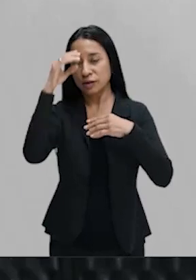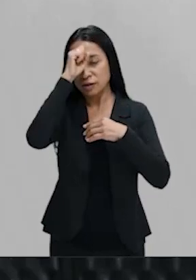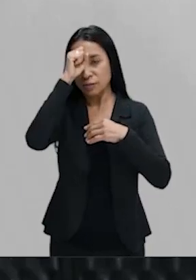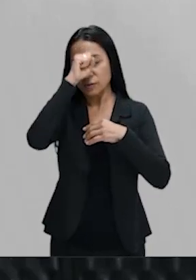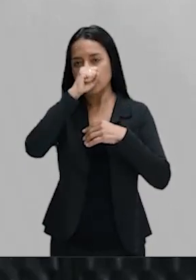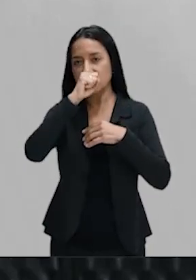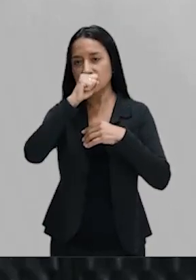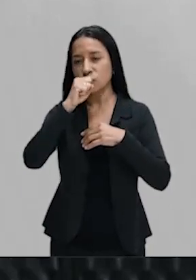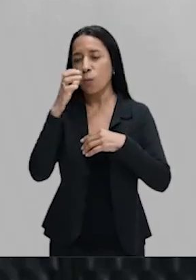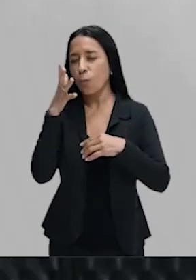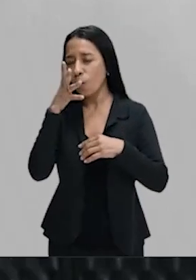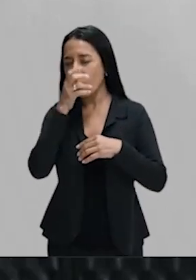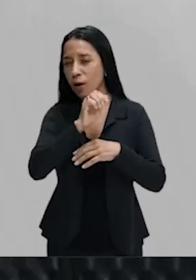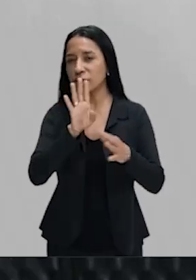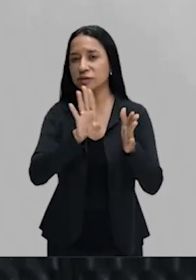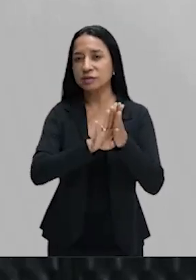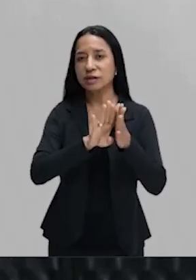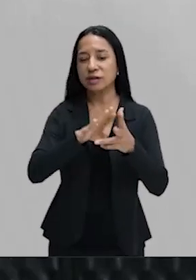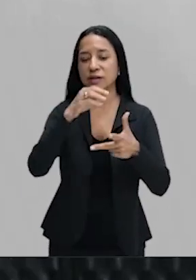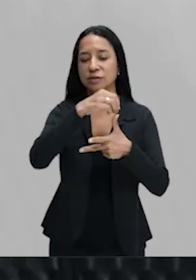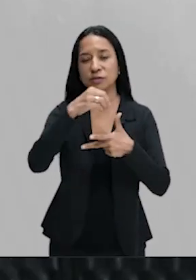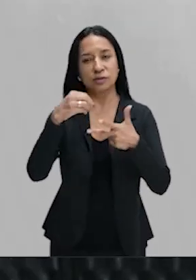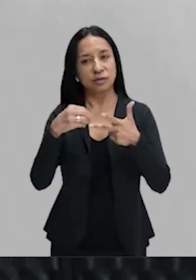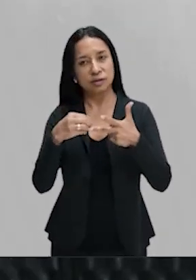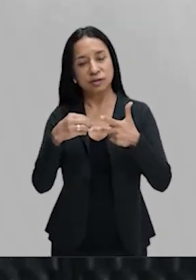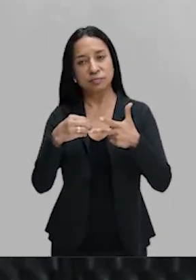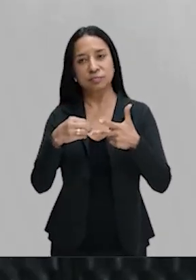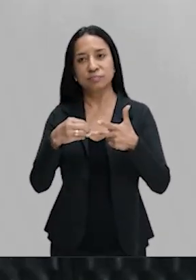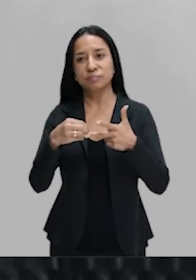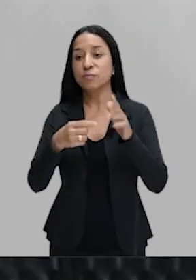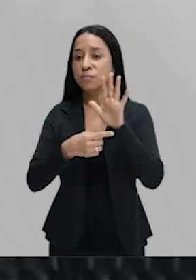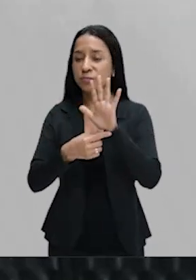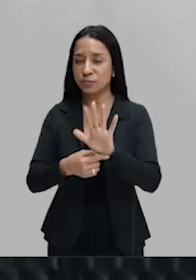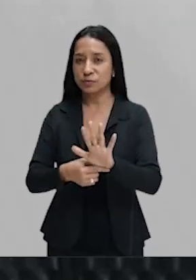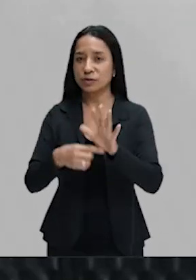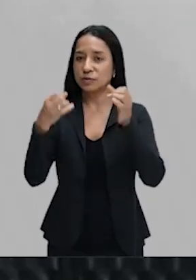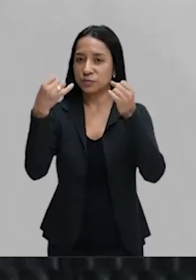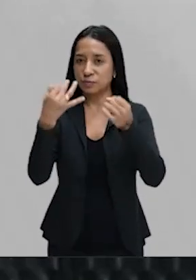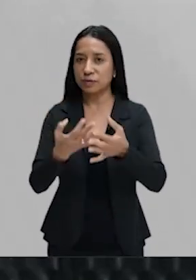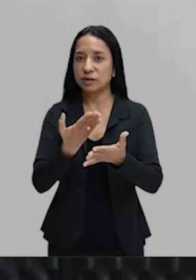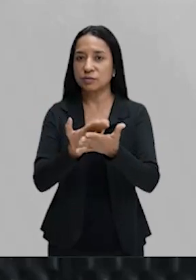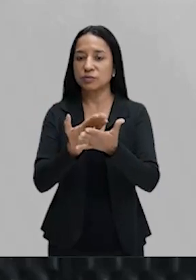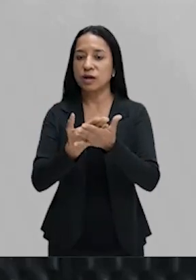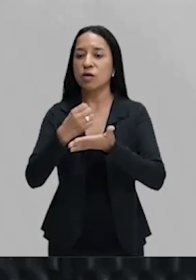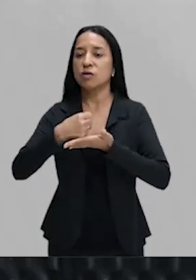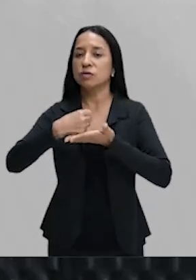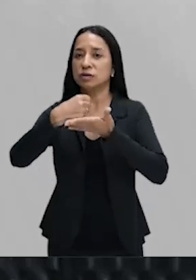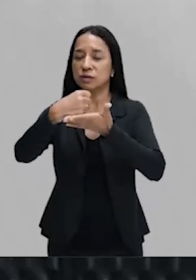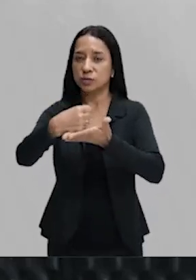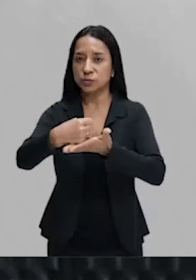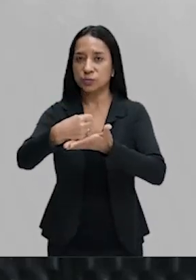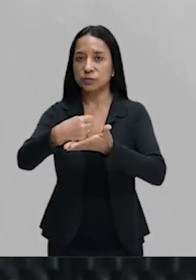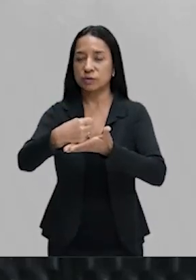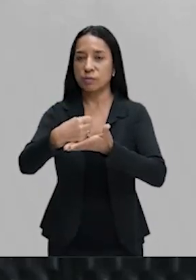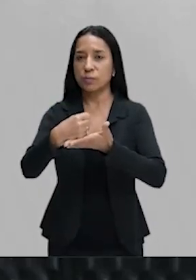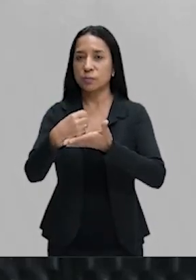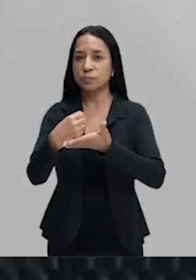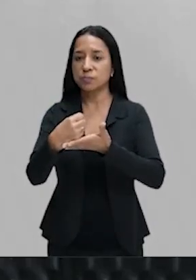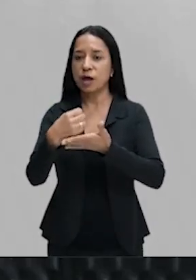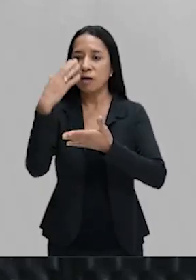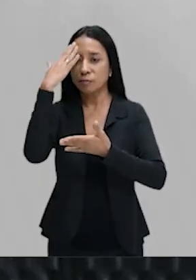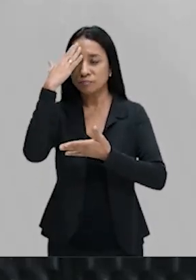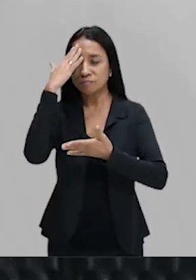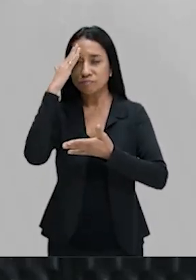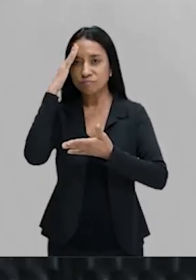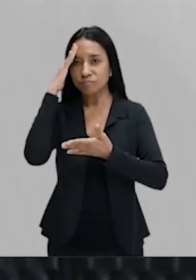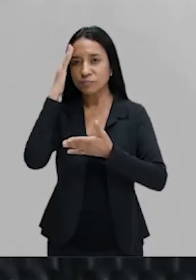às portas do Enem. Então, a gente está trazendo aulas que vão ajudar vocês, tá, a